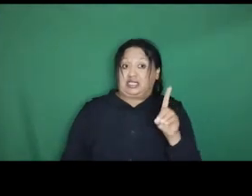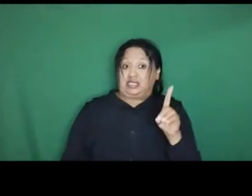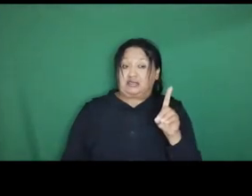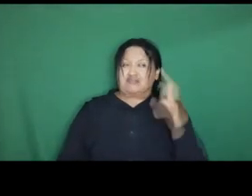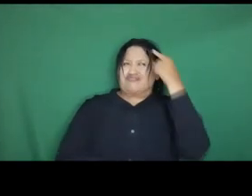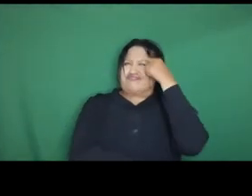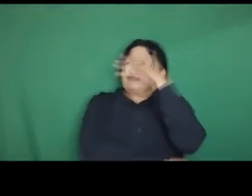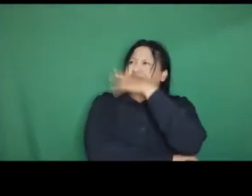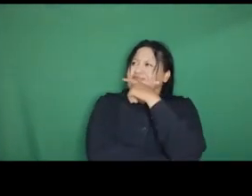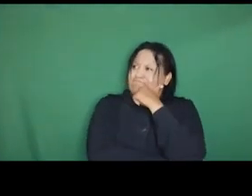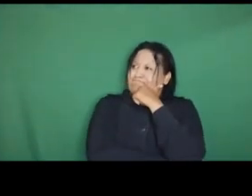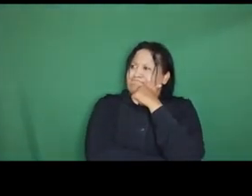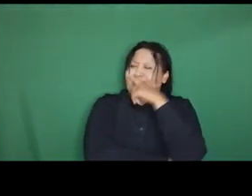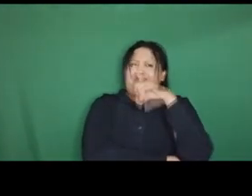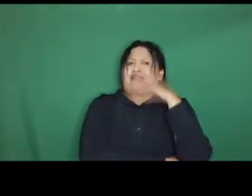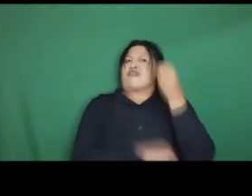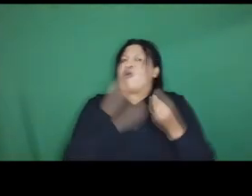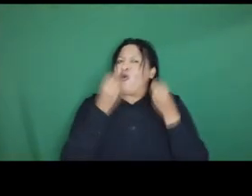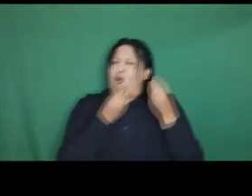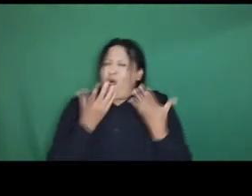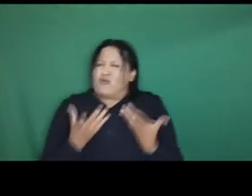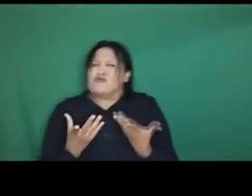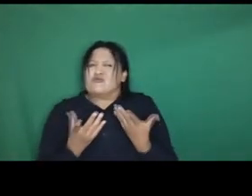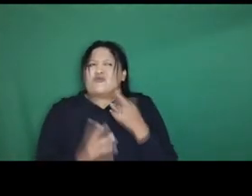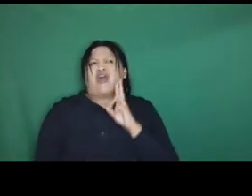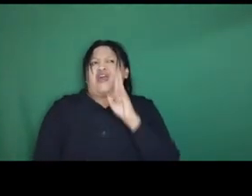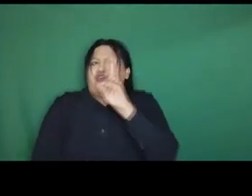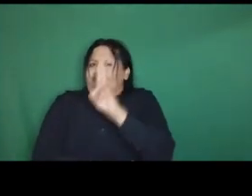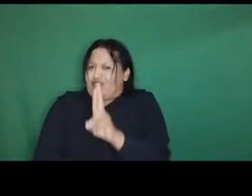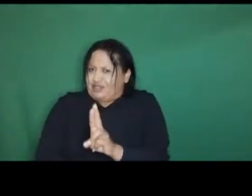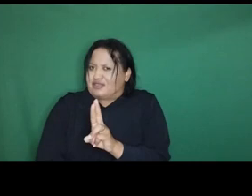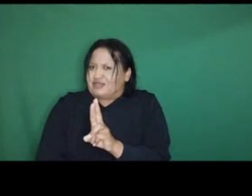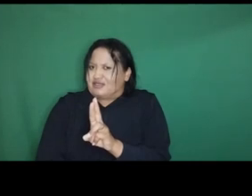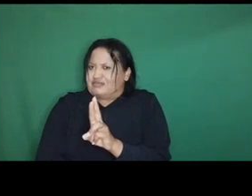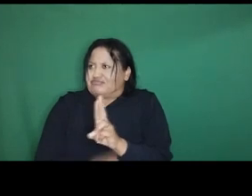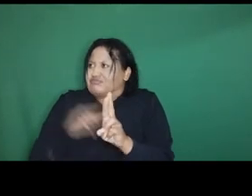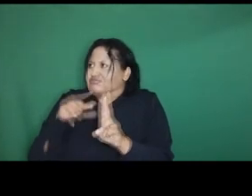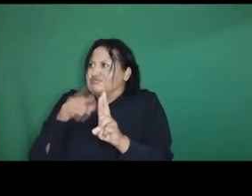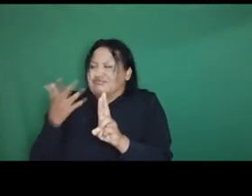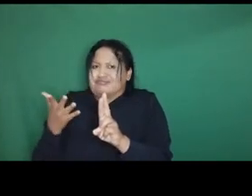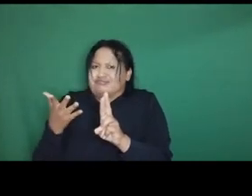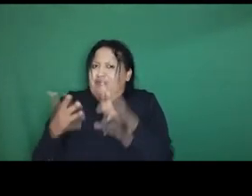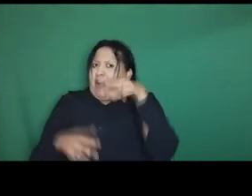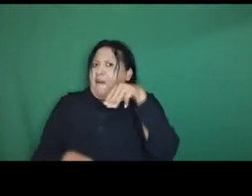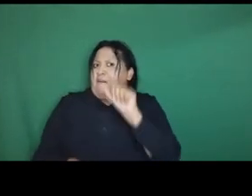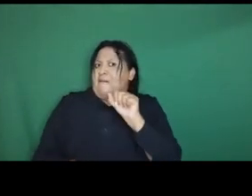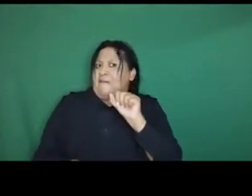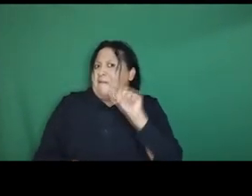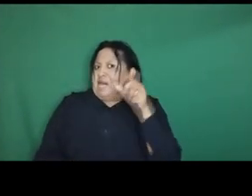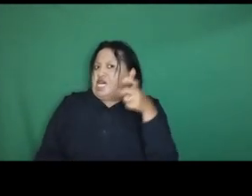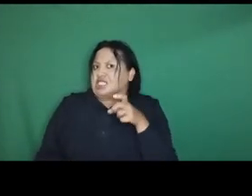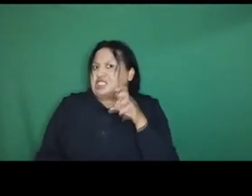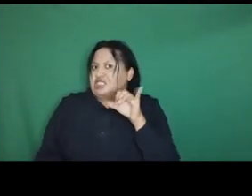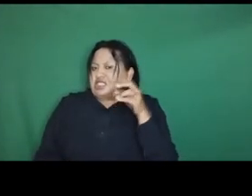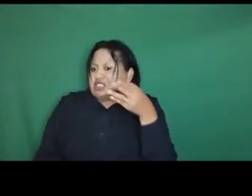Opa tem como referência ao né como referência o Marxismo Marxismo